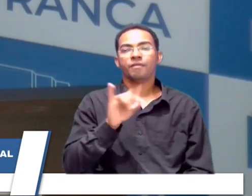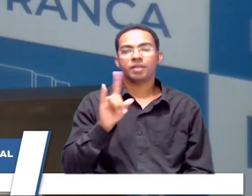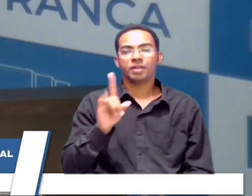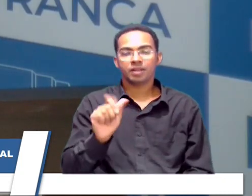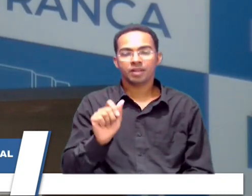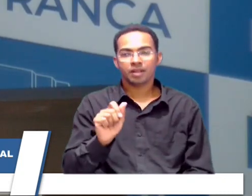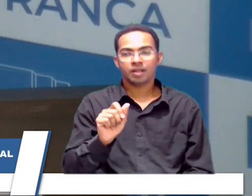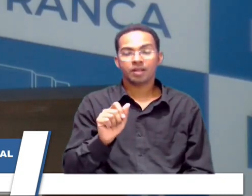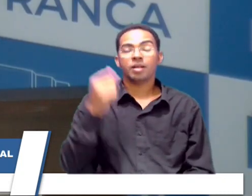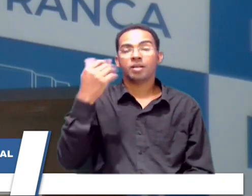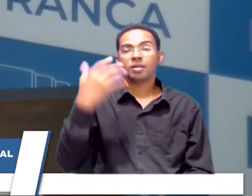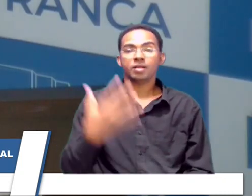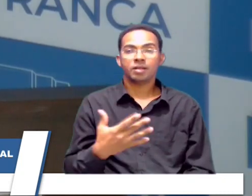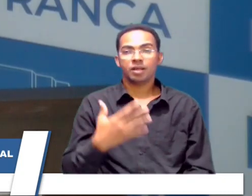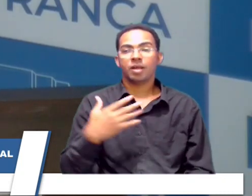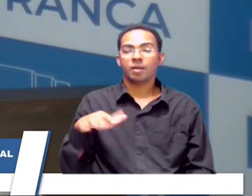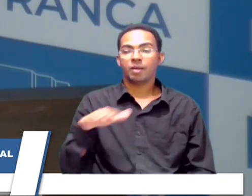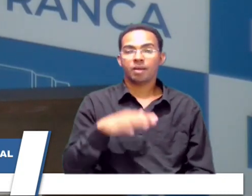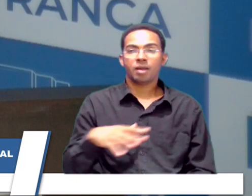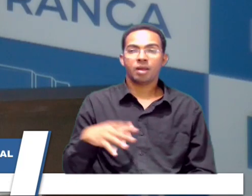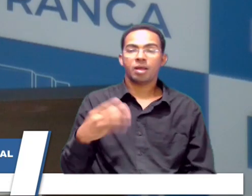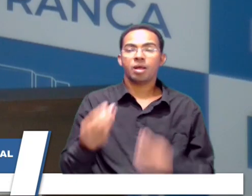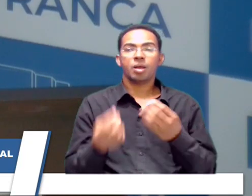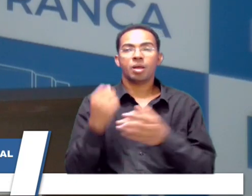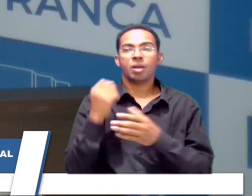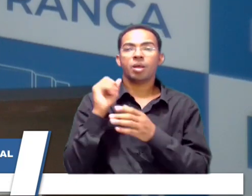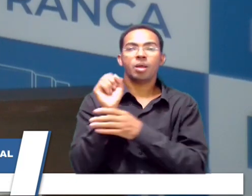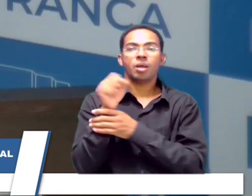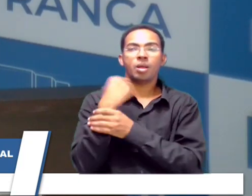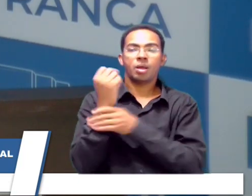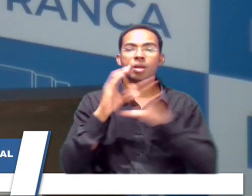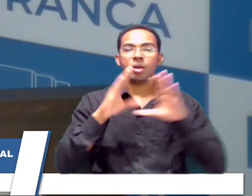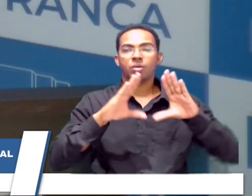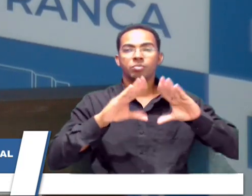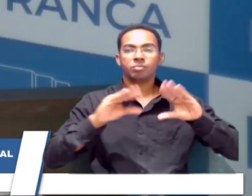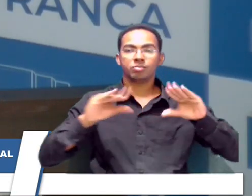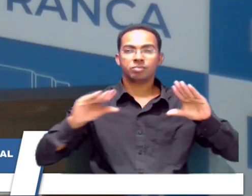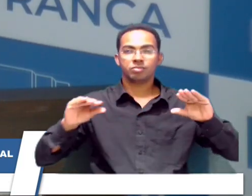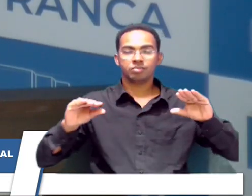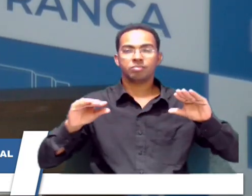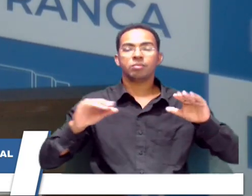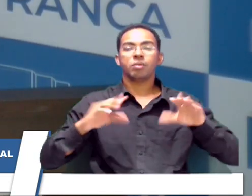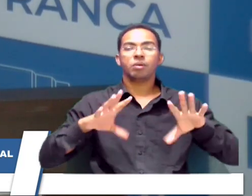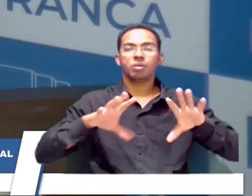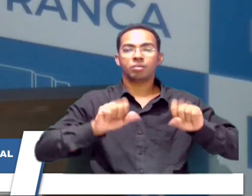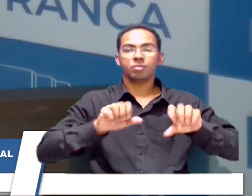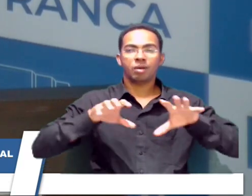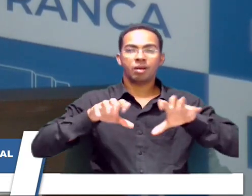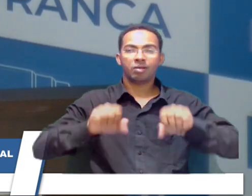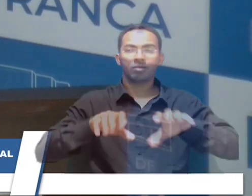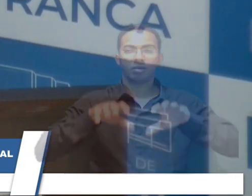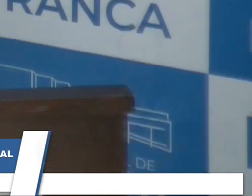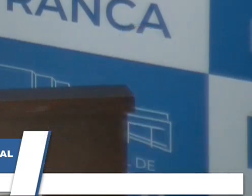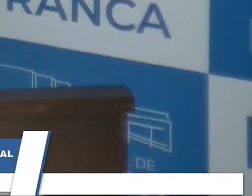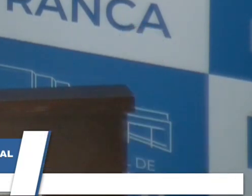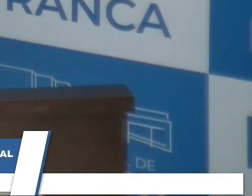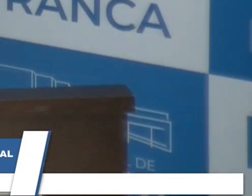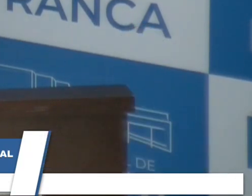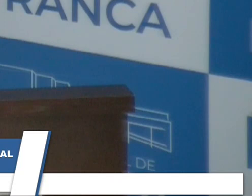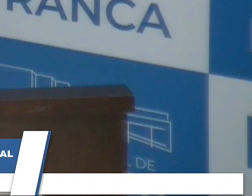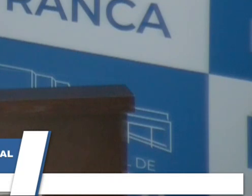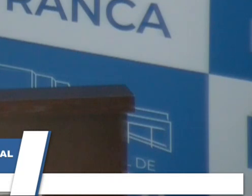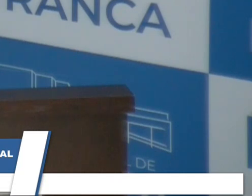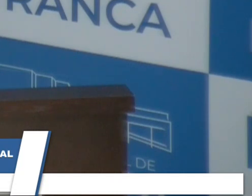falando um pouquinho aí da minha área como terapeuta, né? Então, eu sou massoterapeuta, eu faço massagem com o extrato da cannabis, né? Então, a